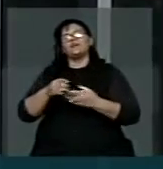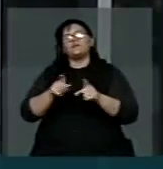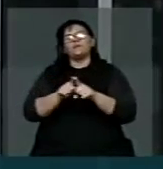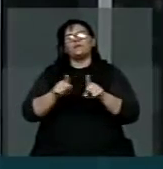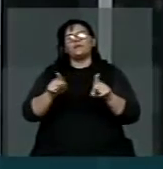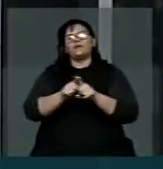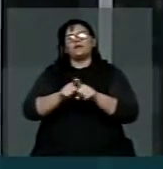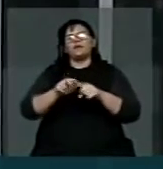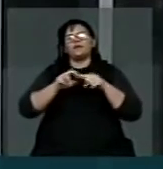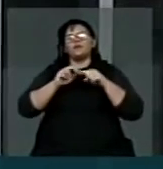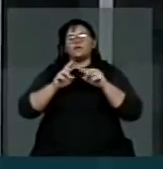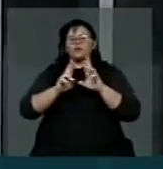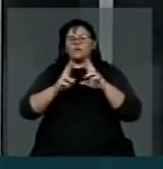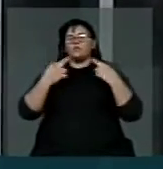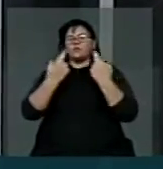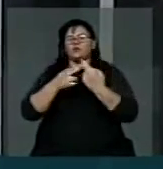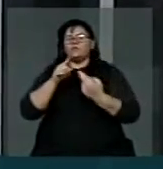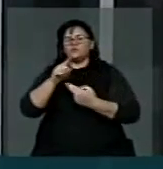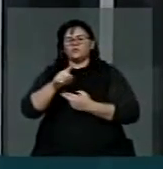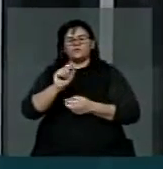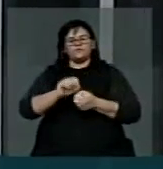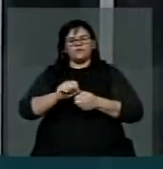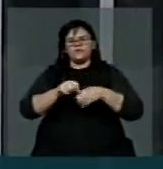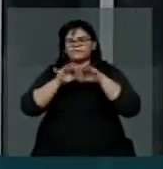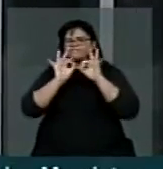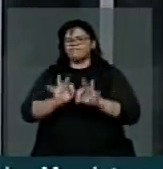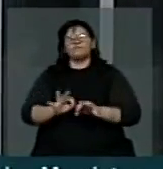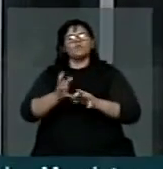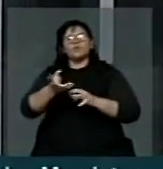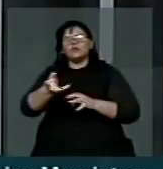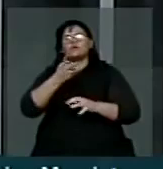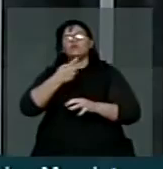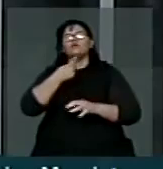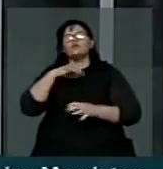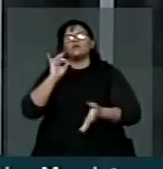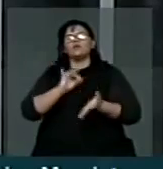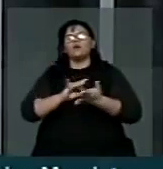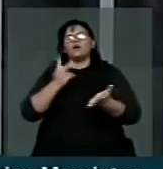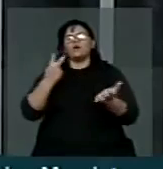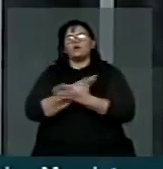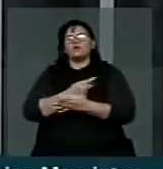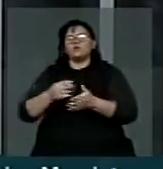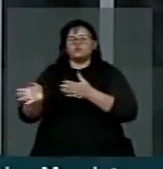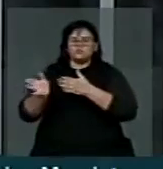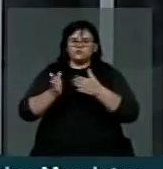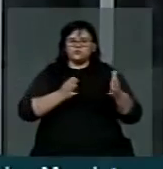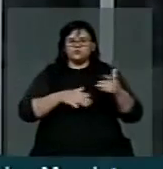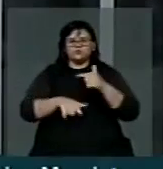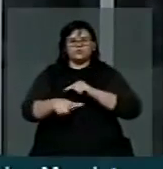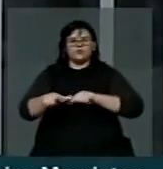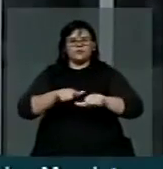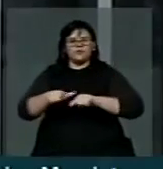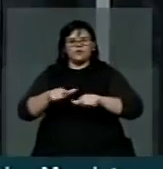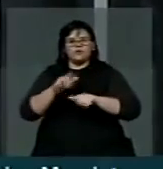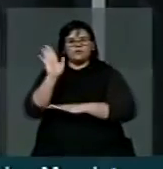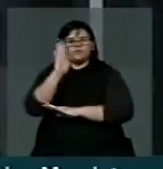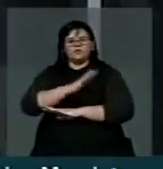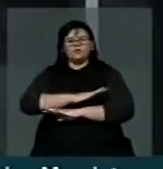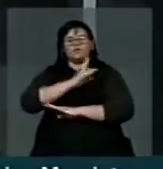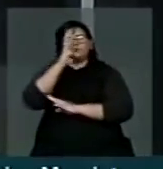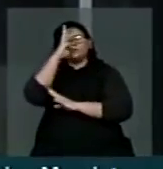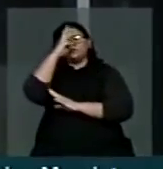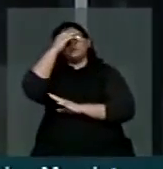Vossa Excelência fez questão que acontecesse durante os trabalhos da Casa, numa tarde de